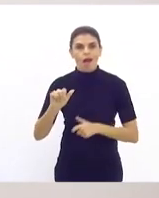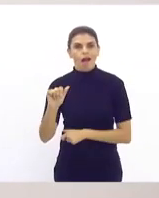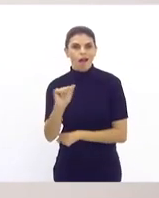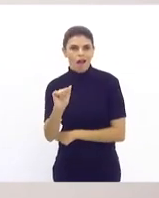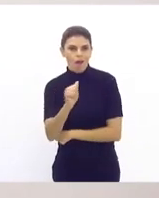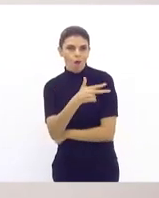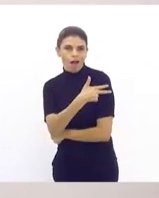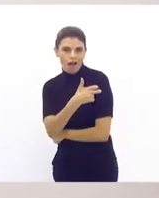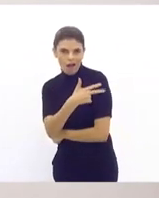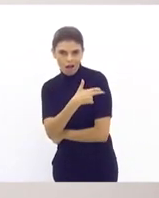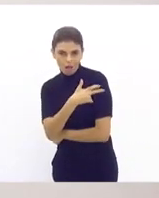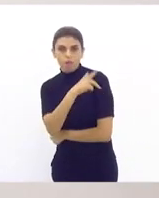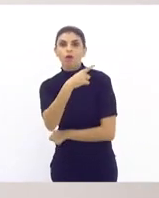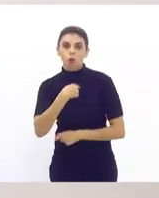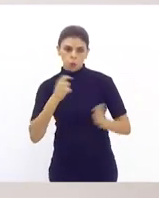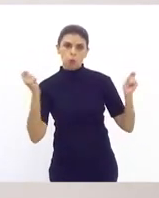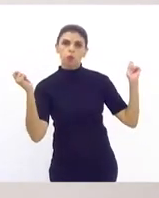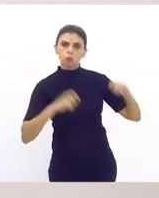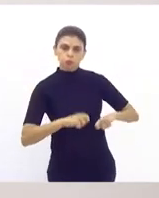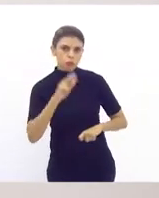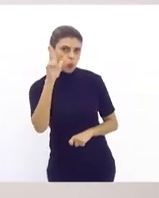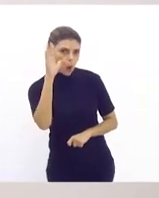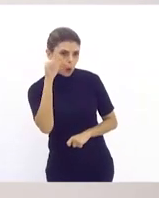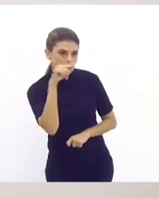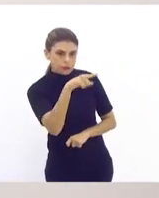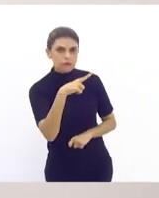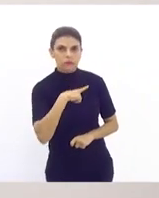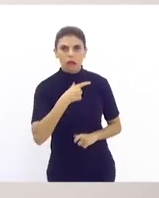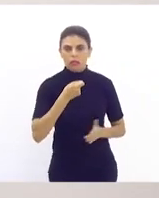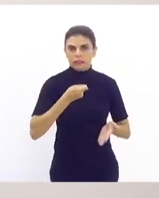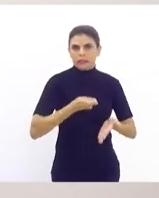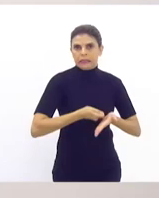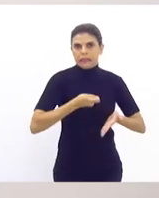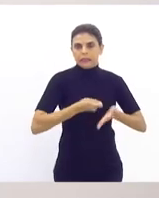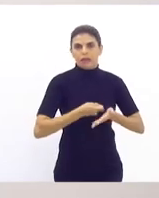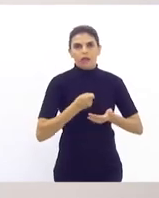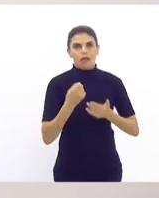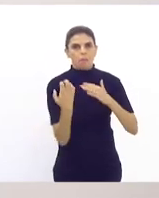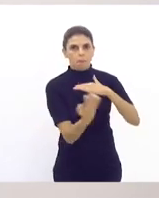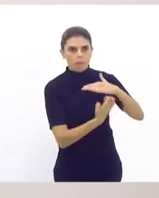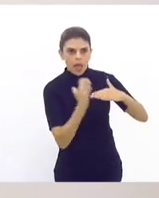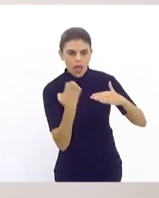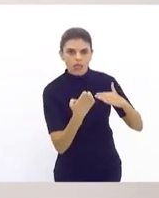sim eu pude observar que há exigência de empresas...